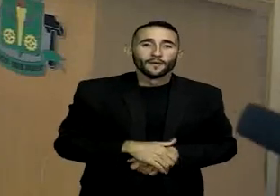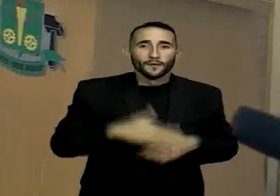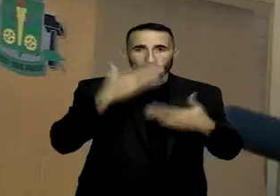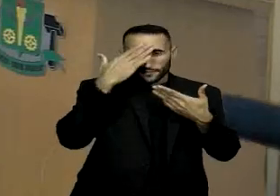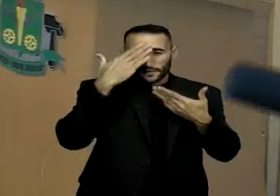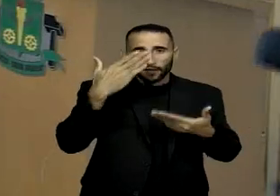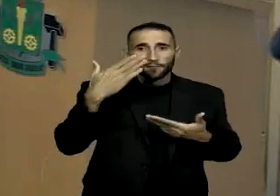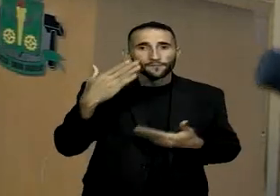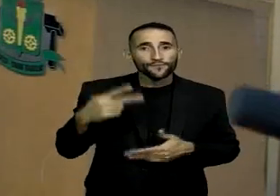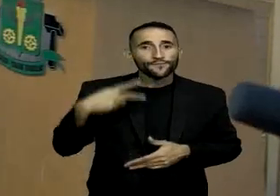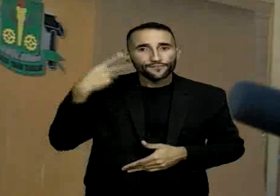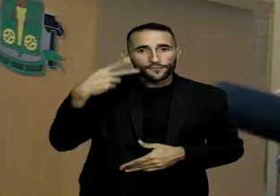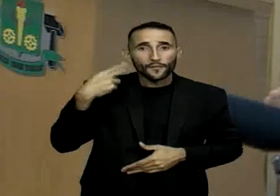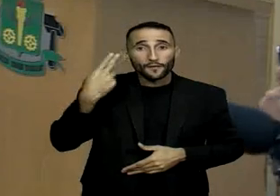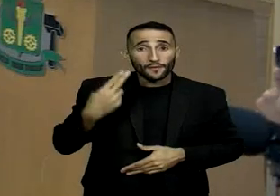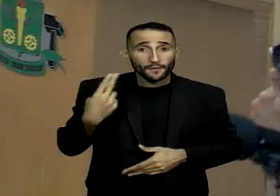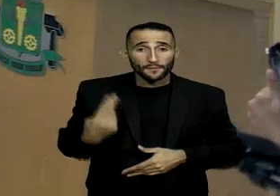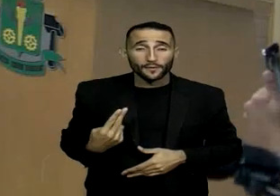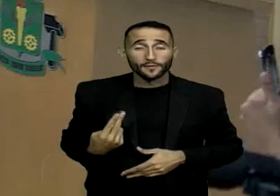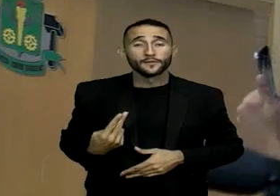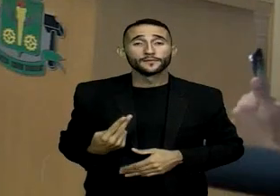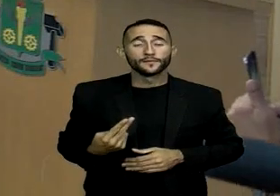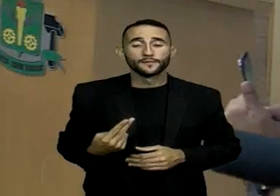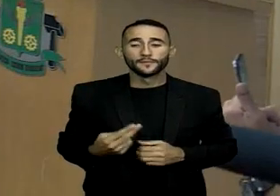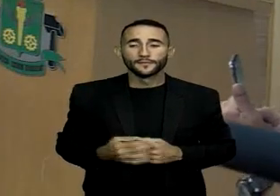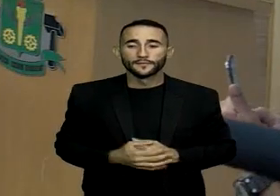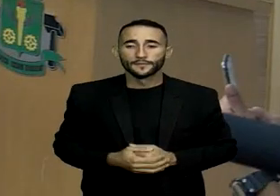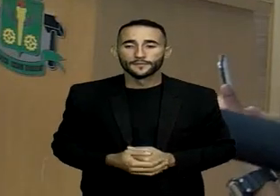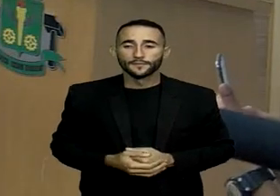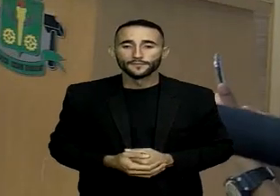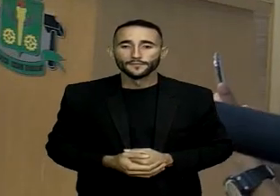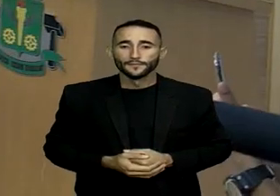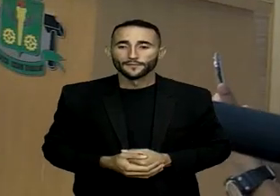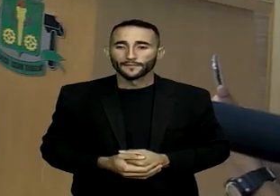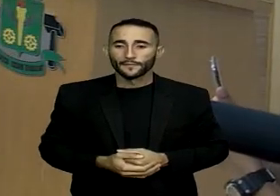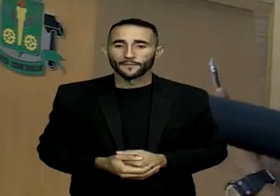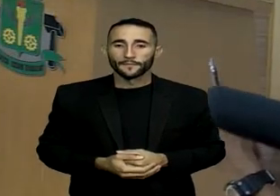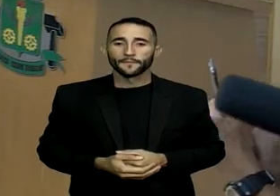Obrigado, nobre vereadora Ana Paula Rossi.